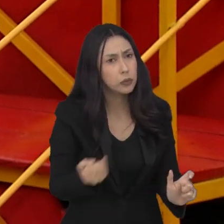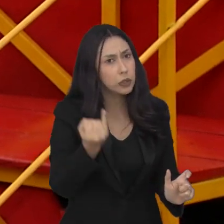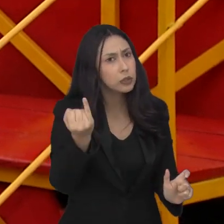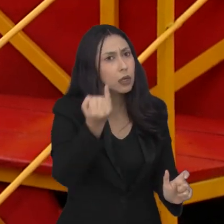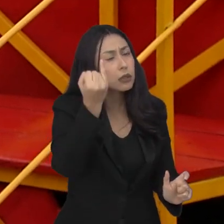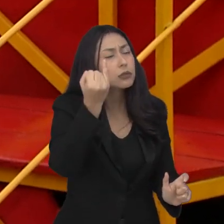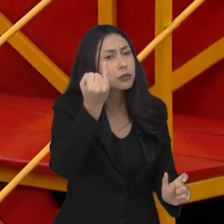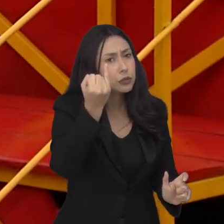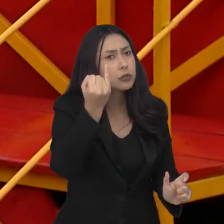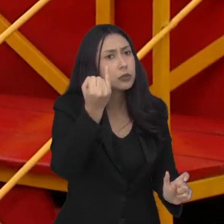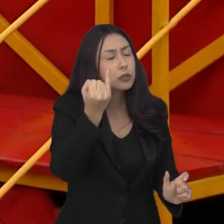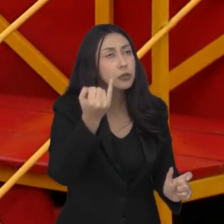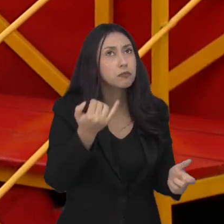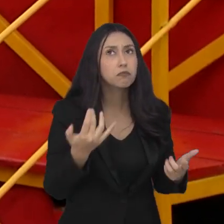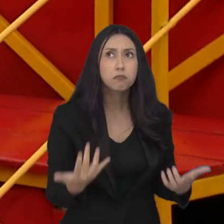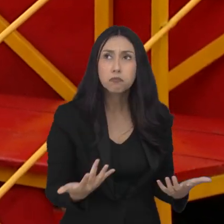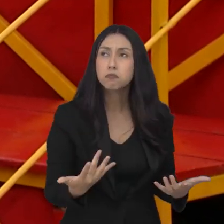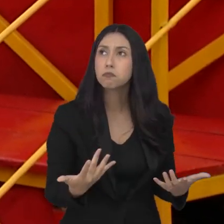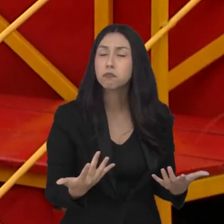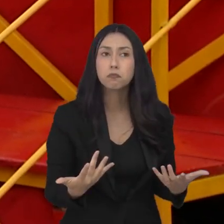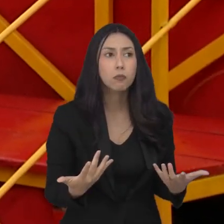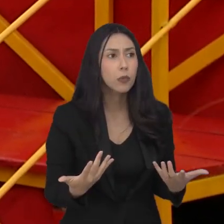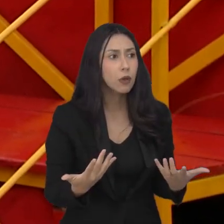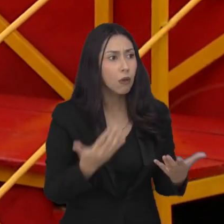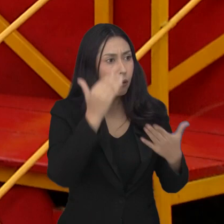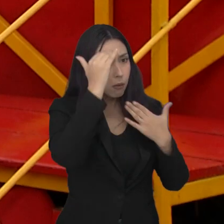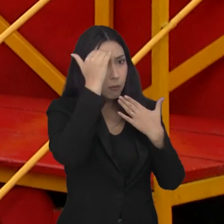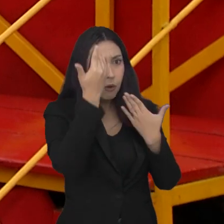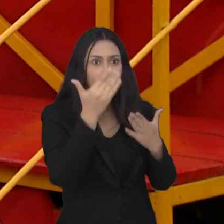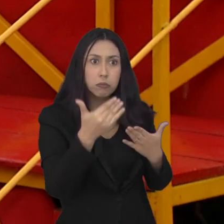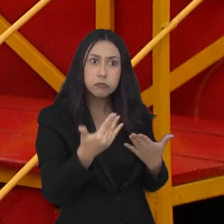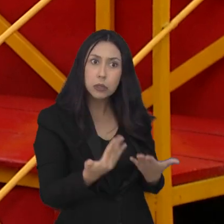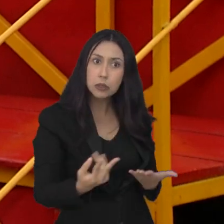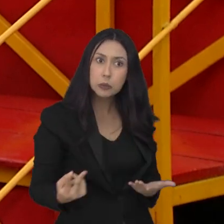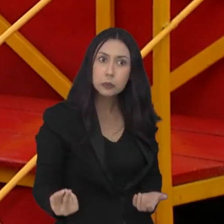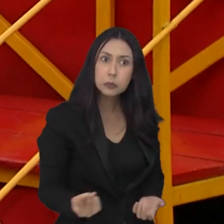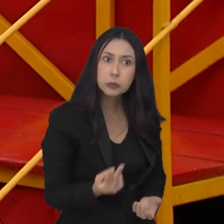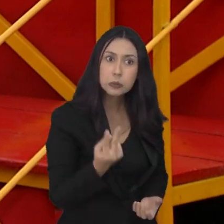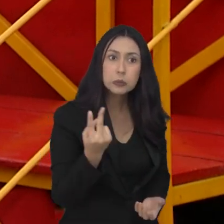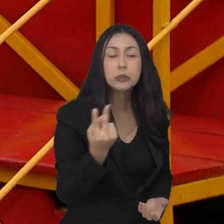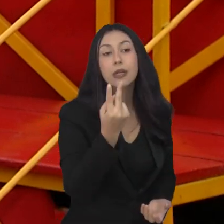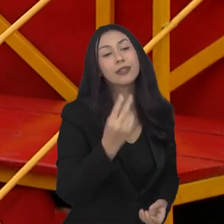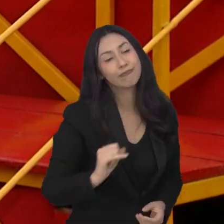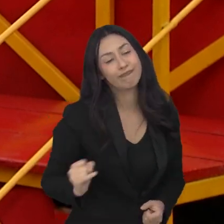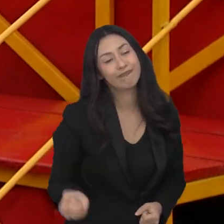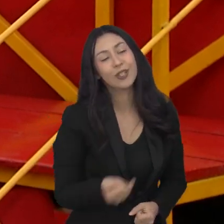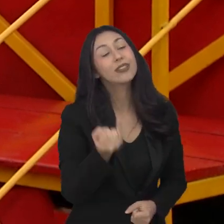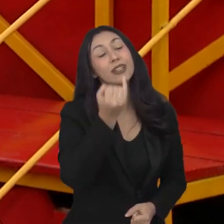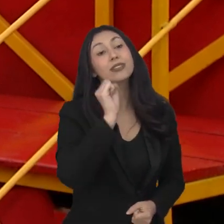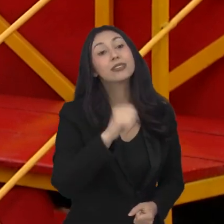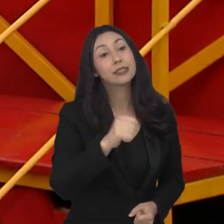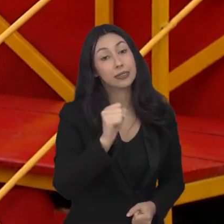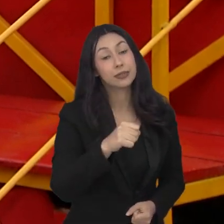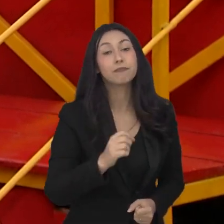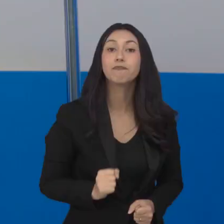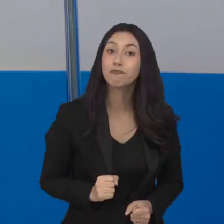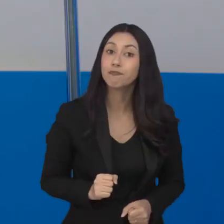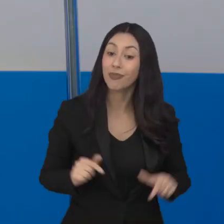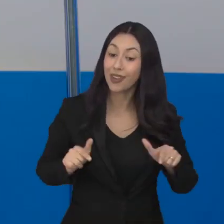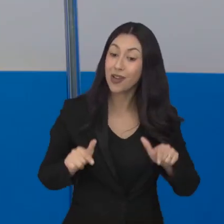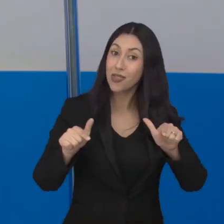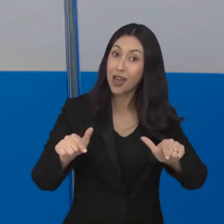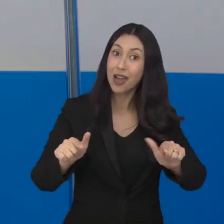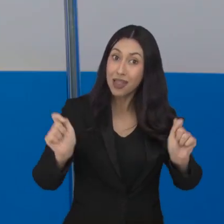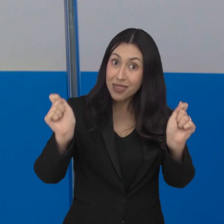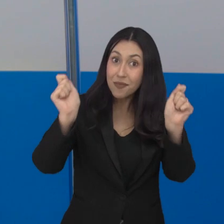são importante, né? Você ter algo te homenageando, ter algo valorizando, é muito importante, sim.